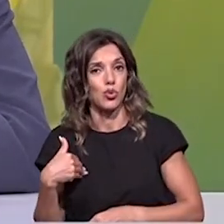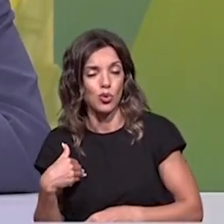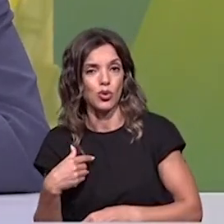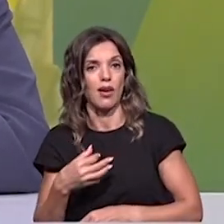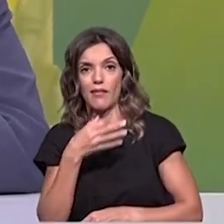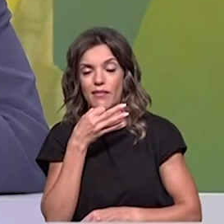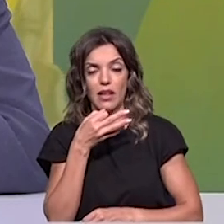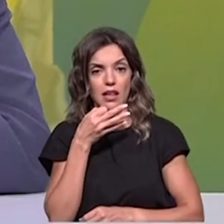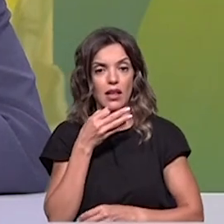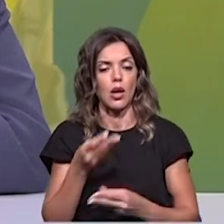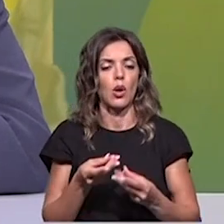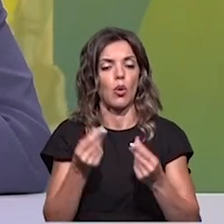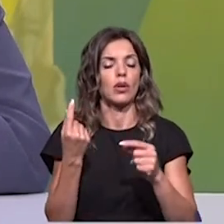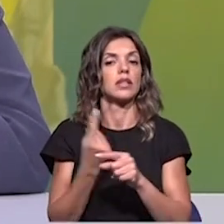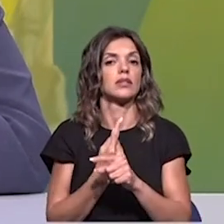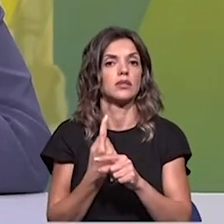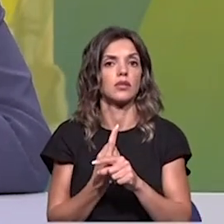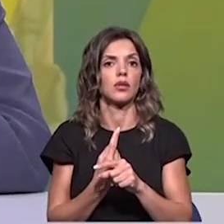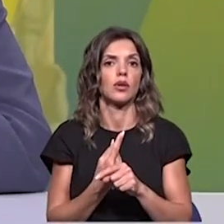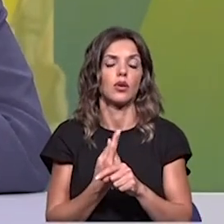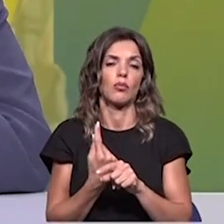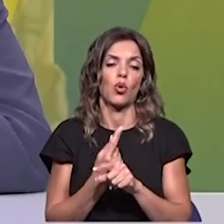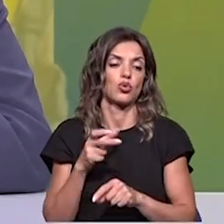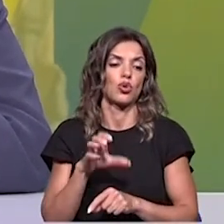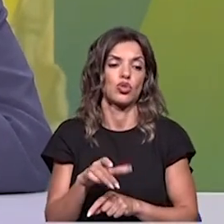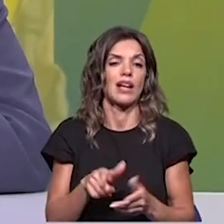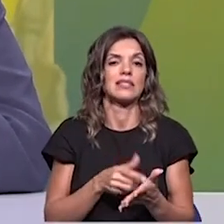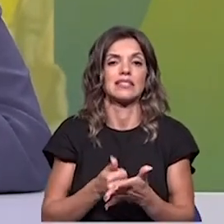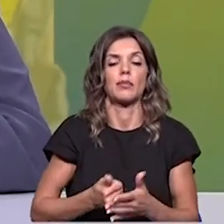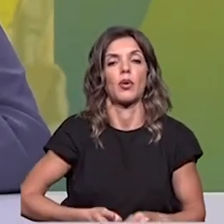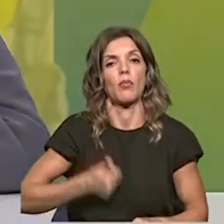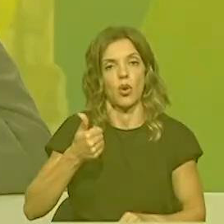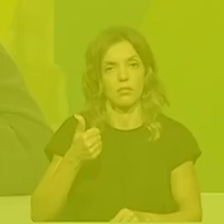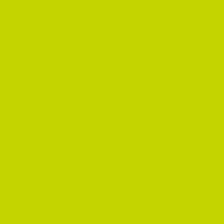a qualidade dos produtos Regional que é sempre melhor